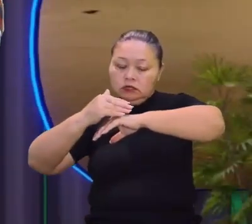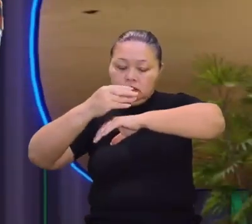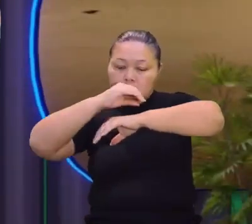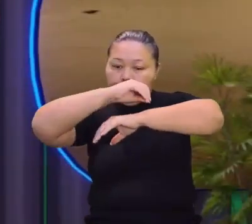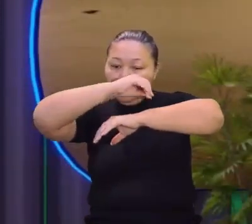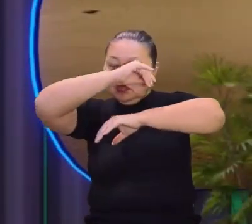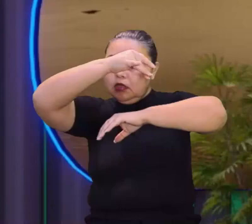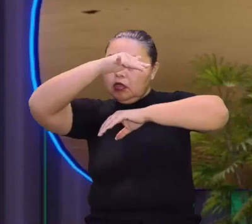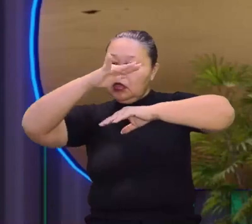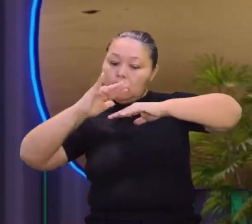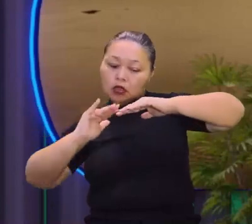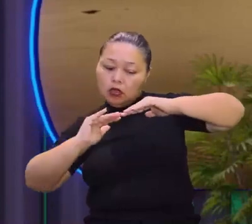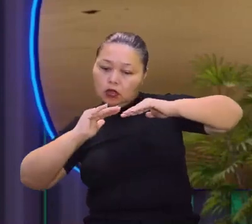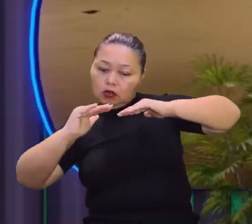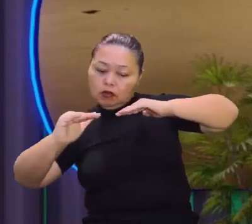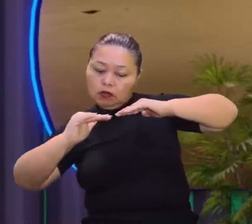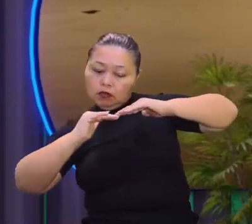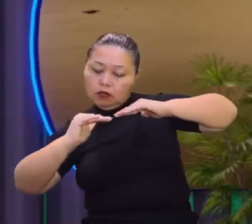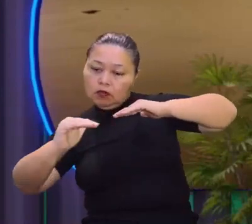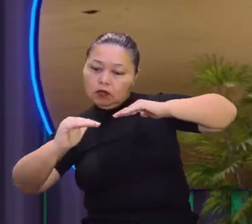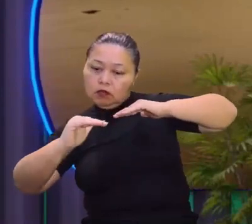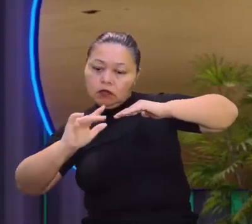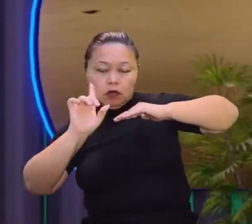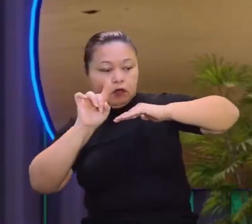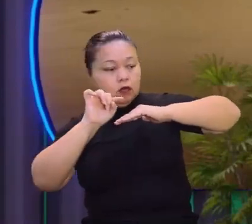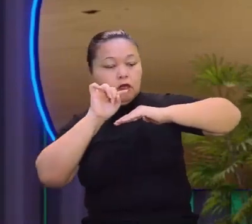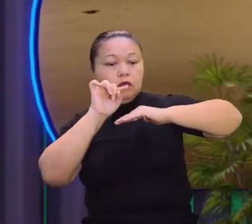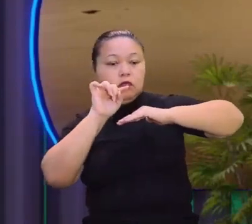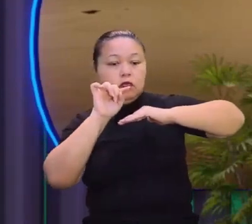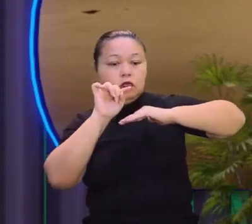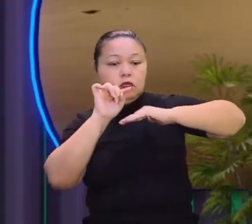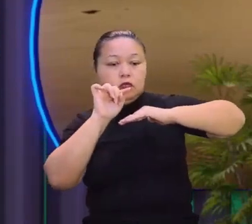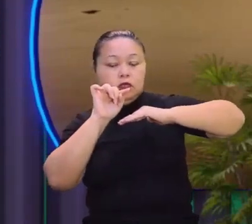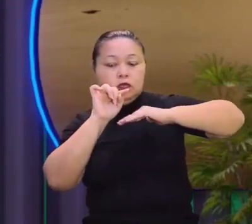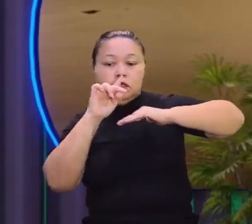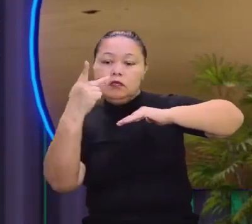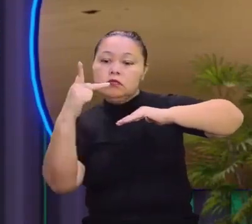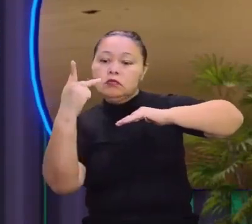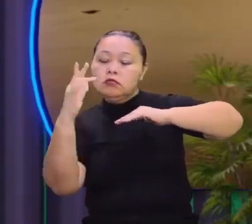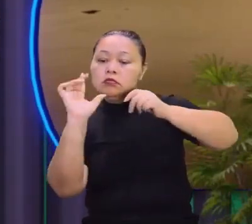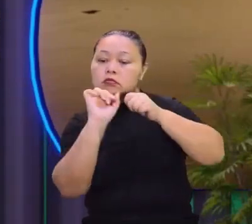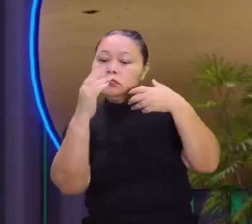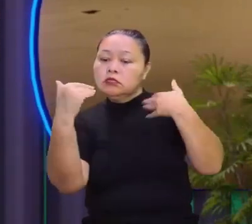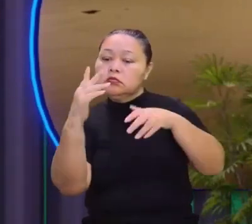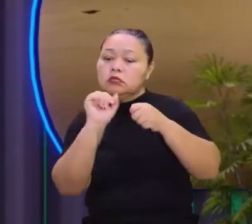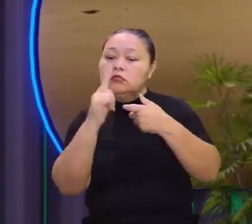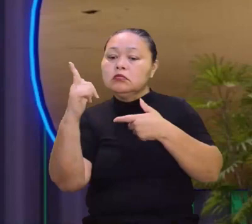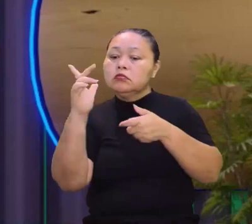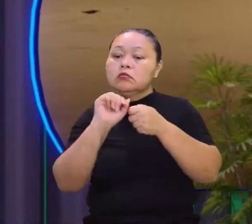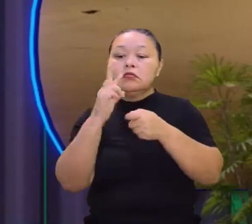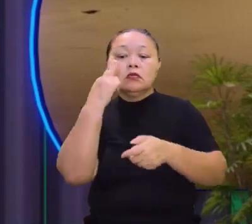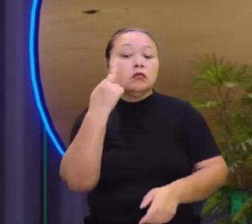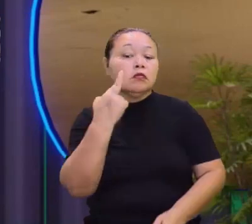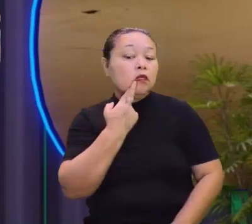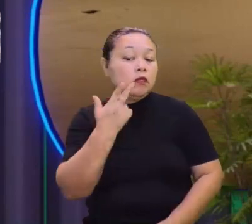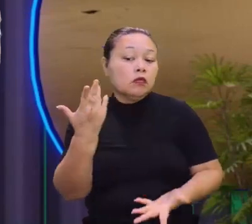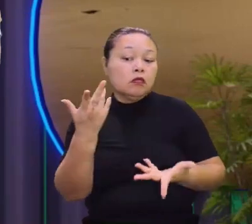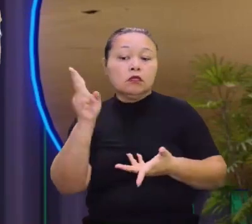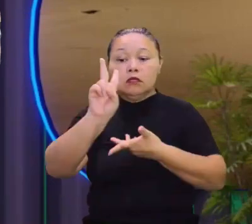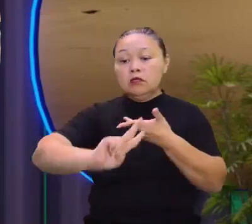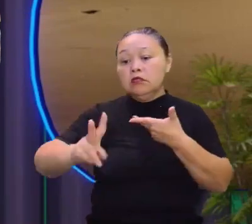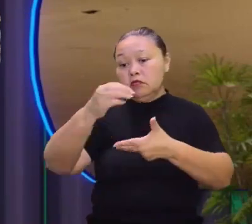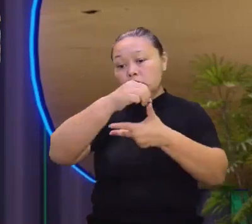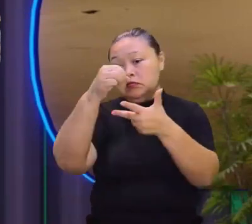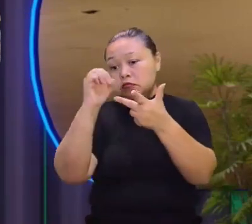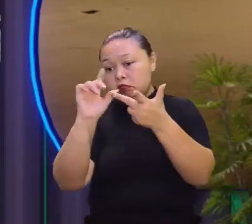mais altas em relação à planície. Então, se lá no teu, na tua prova de Geografia de Rondônia, ou então no teu vestibular,